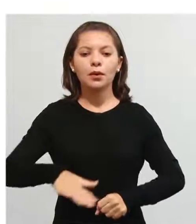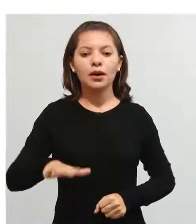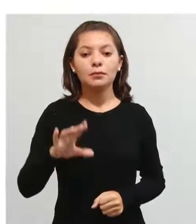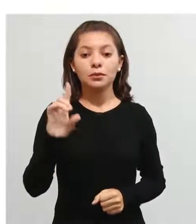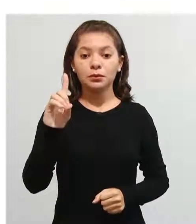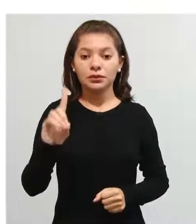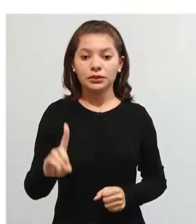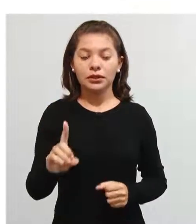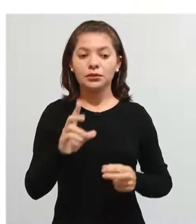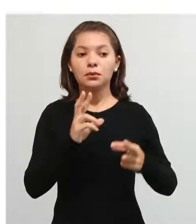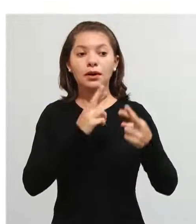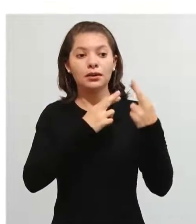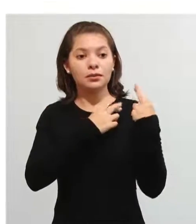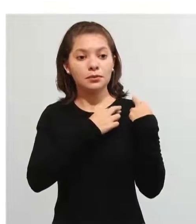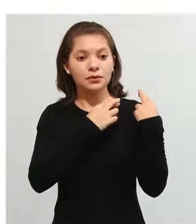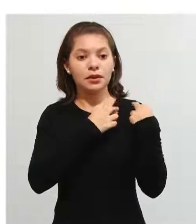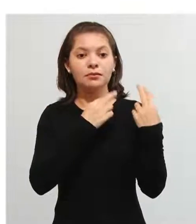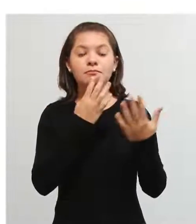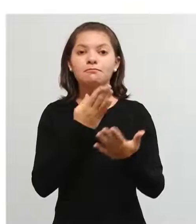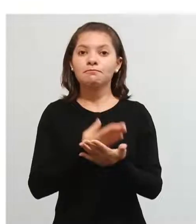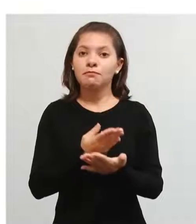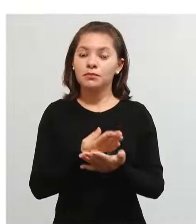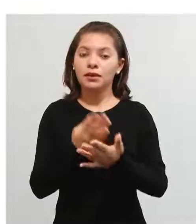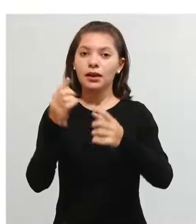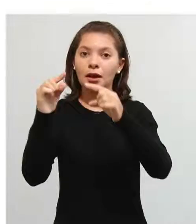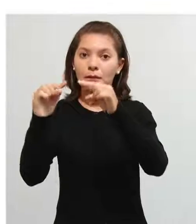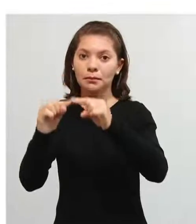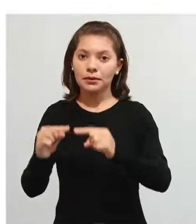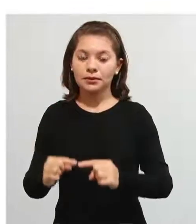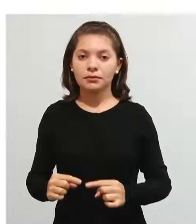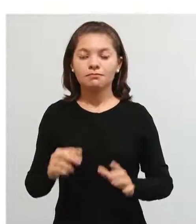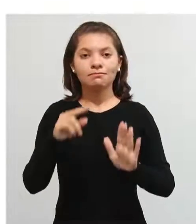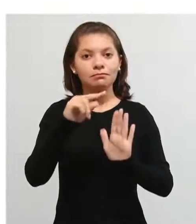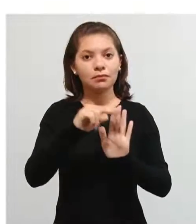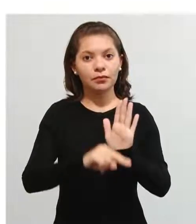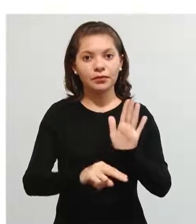responsável por estudar a aplicação de normas jurídicas na atividade de